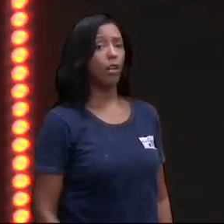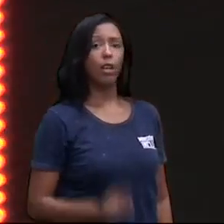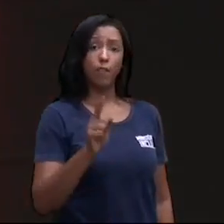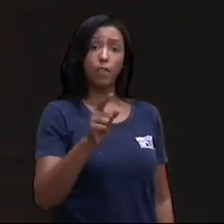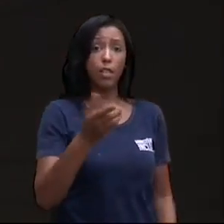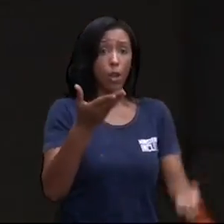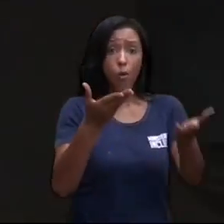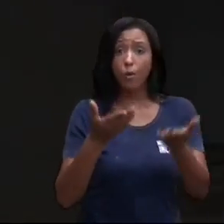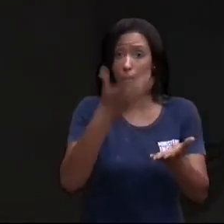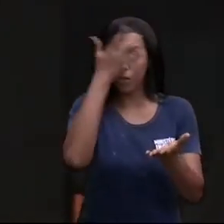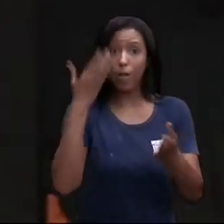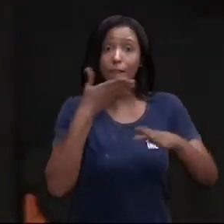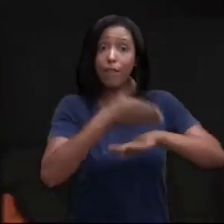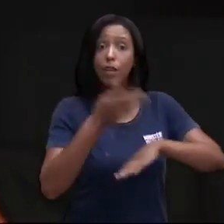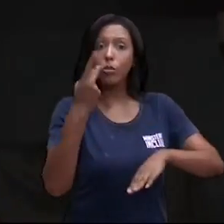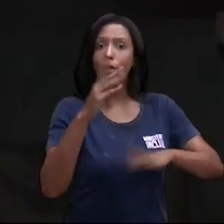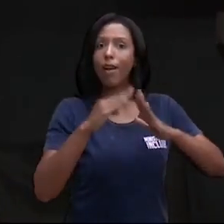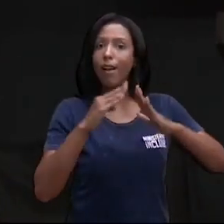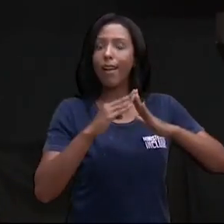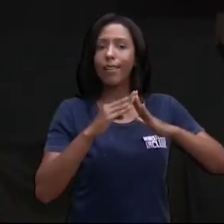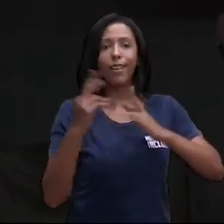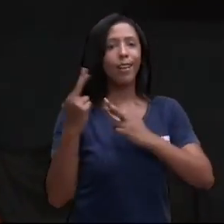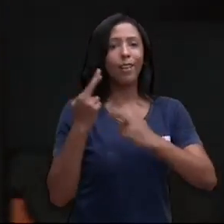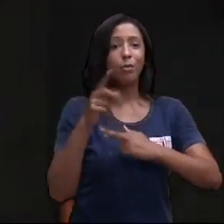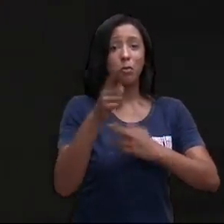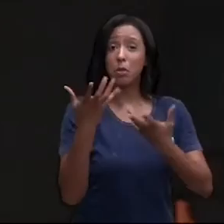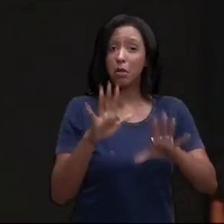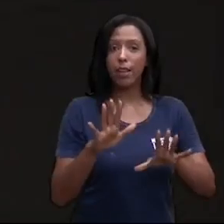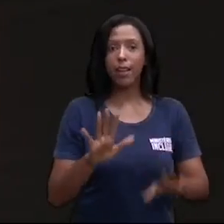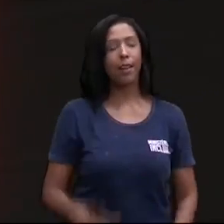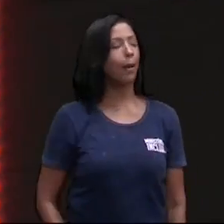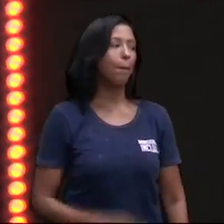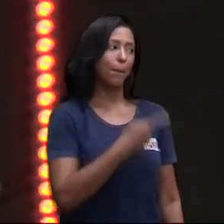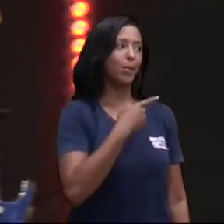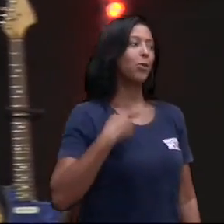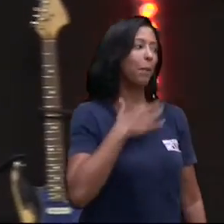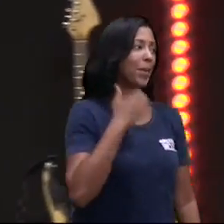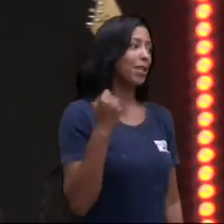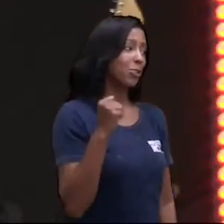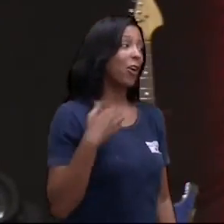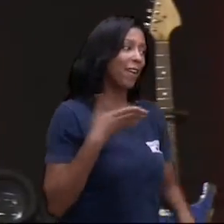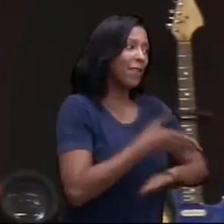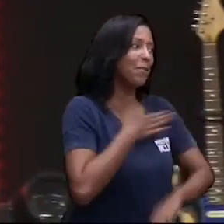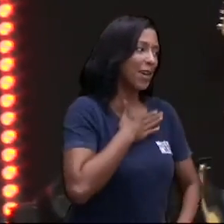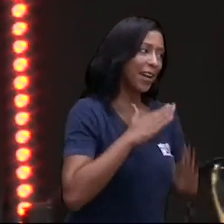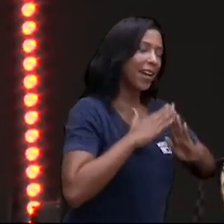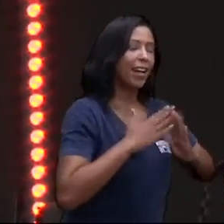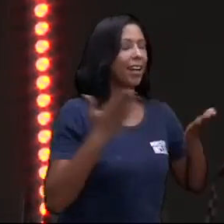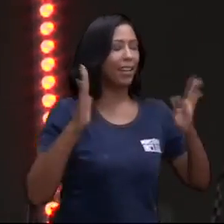alguém que você não quer relacionamento não passou mas a minha sogra como em casa olha só nós